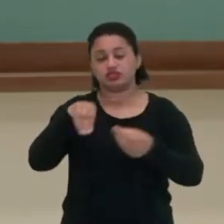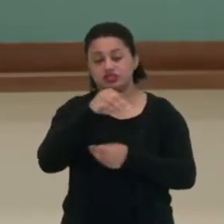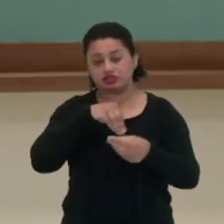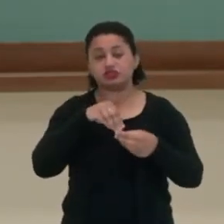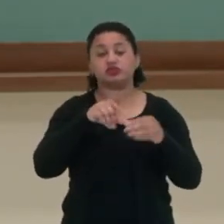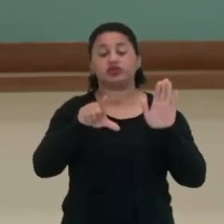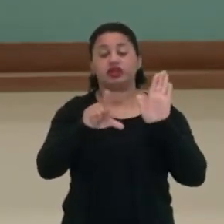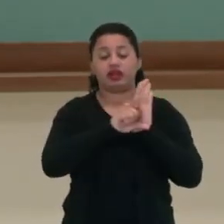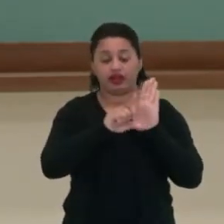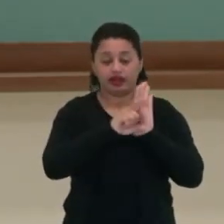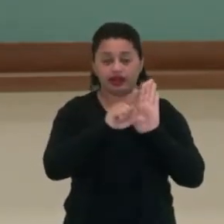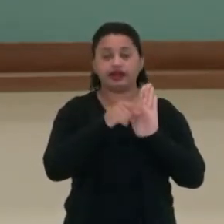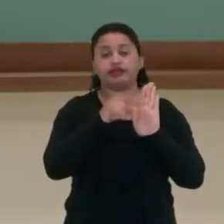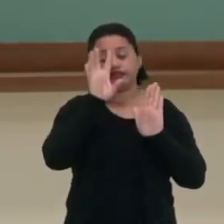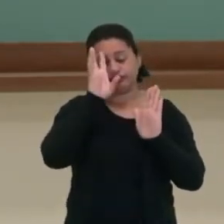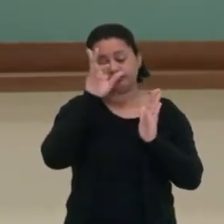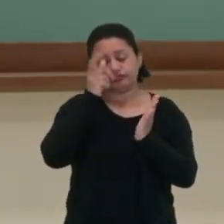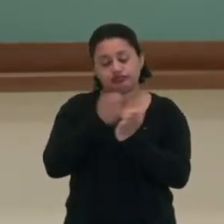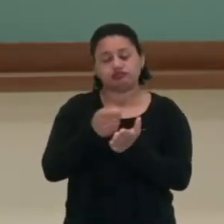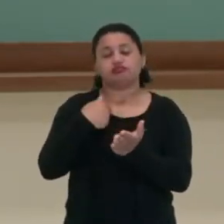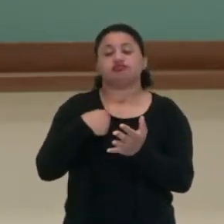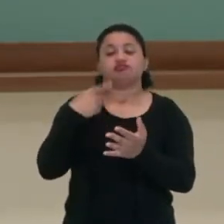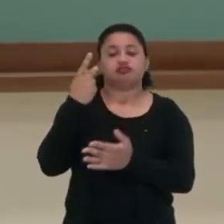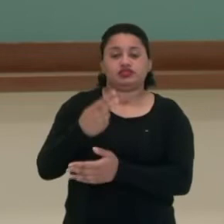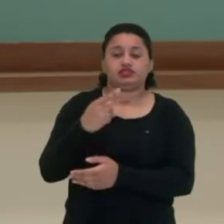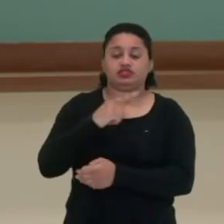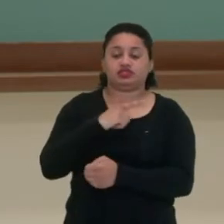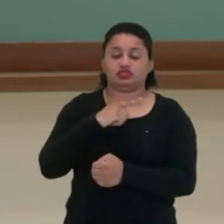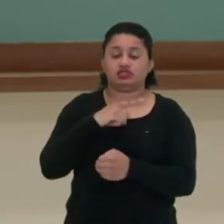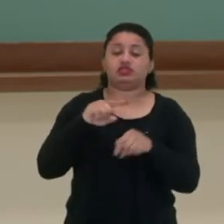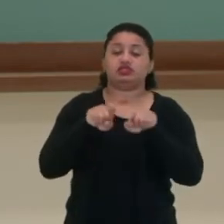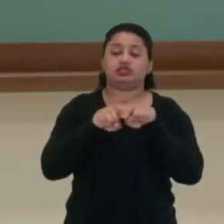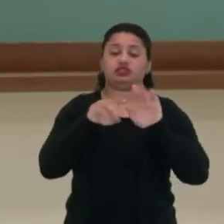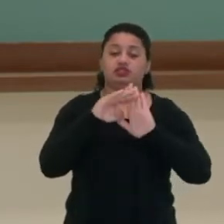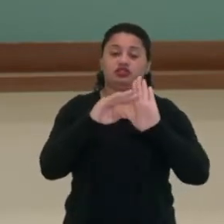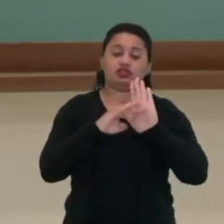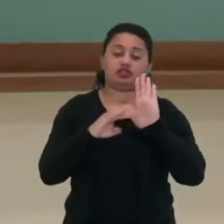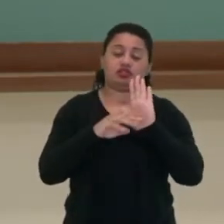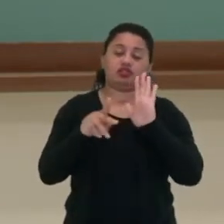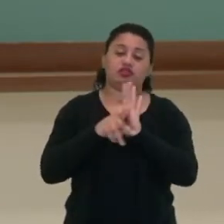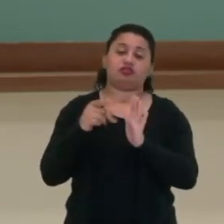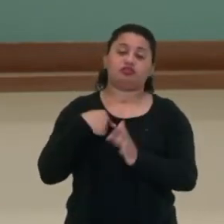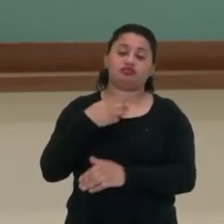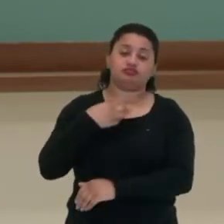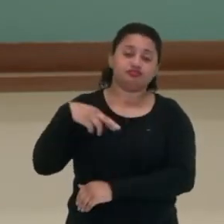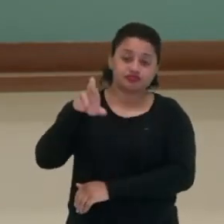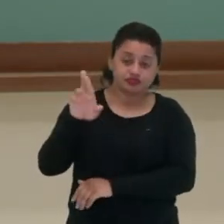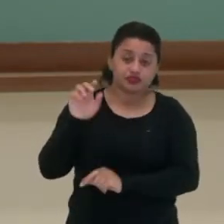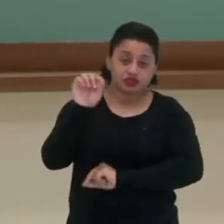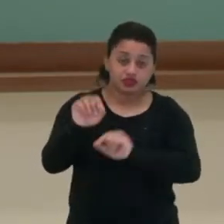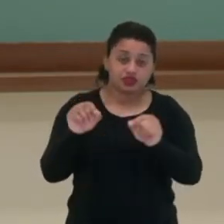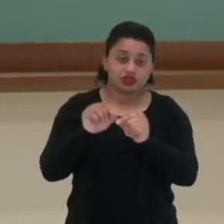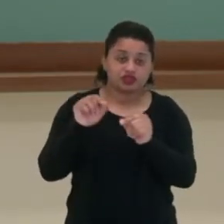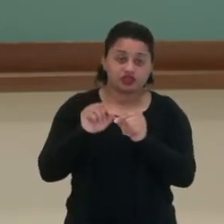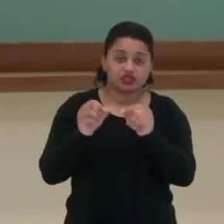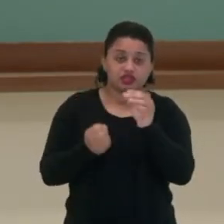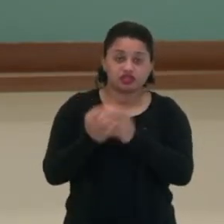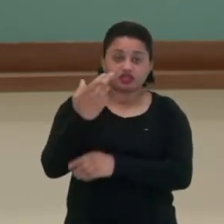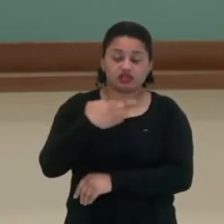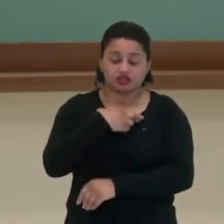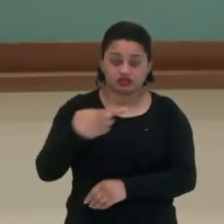das leis, das decisões políticas com os preceitos religiosos, fundando justamente o quê? Uma